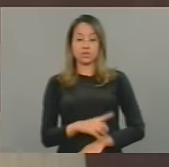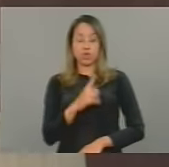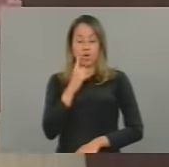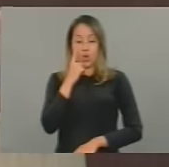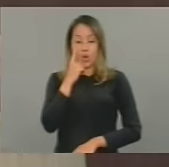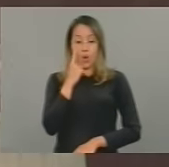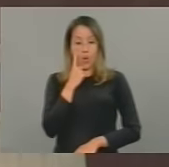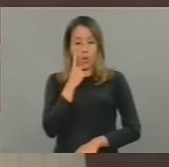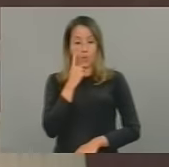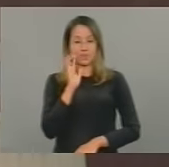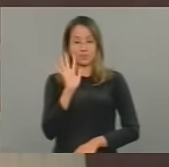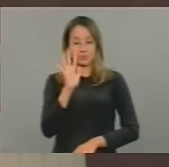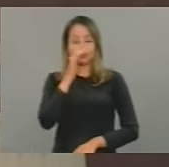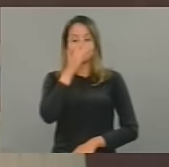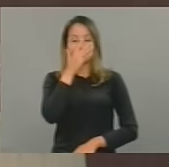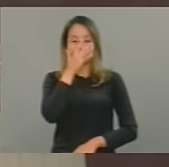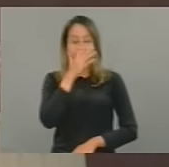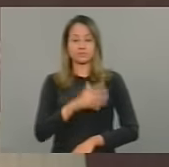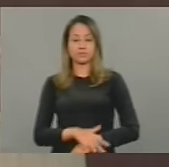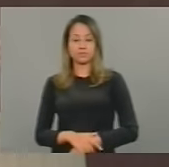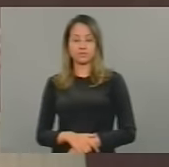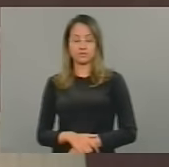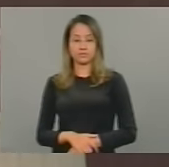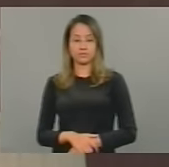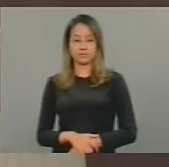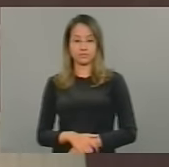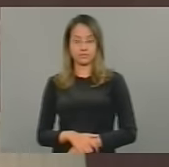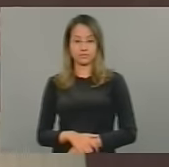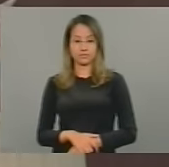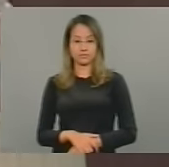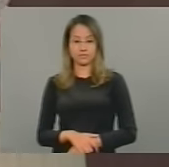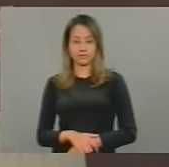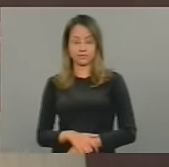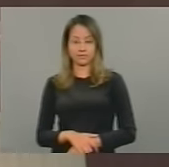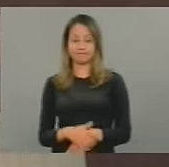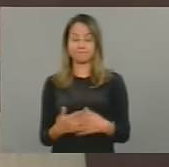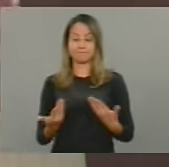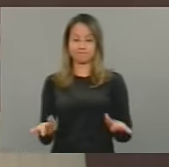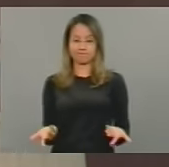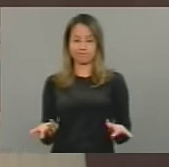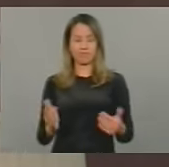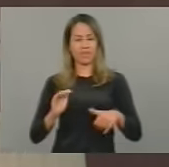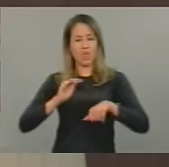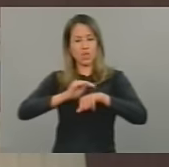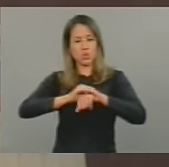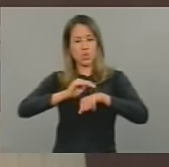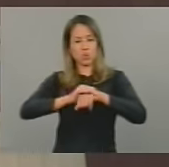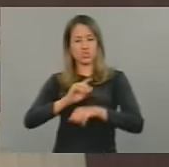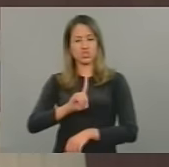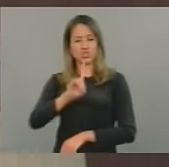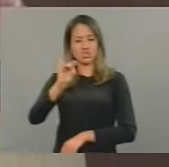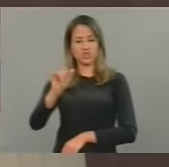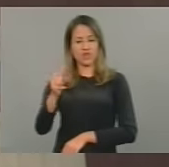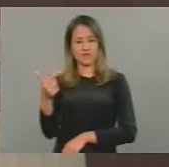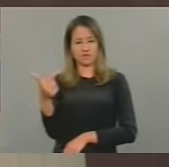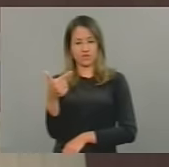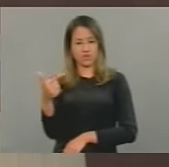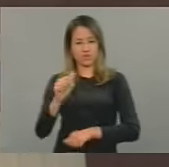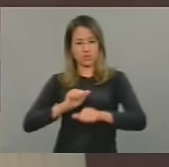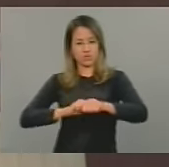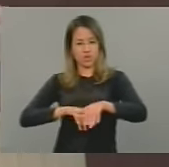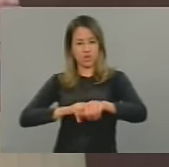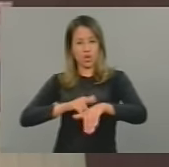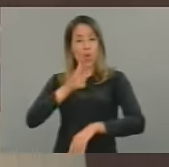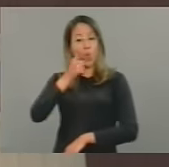que, leio 2 trechos, não mais que isso, que diz: na noite do dia 22 de setembro, portanto ontem à